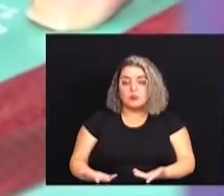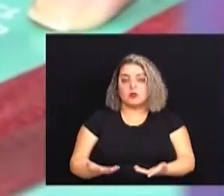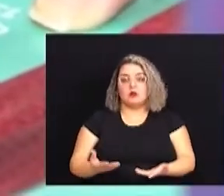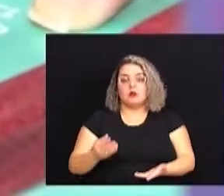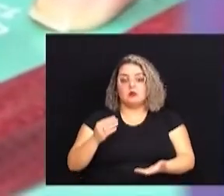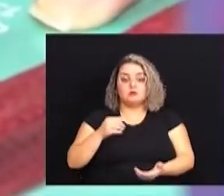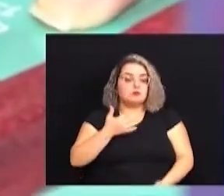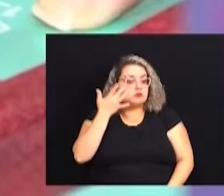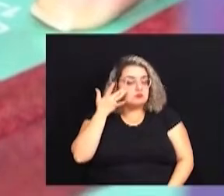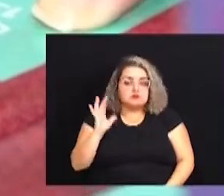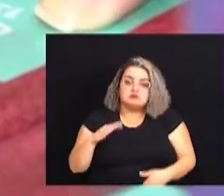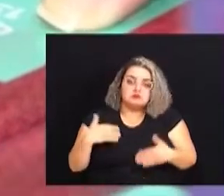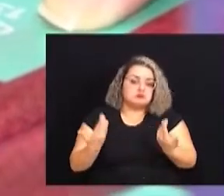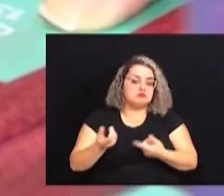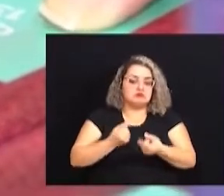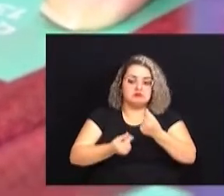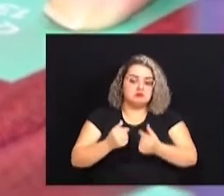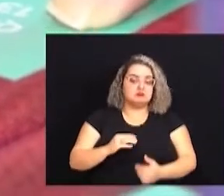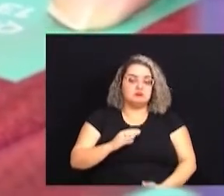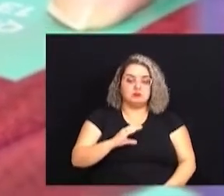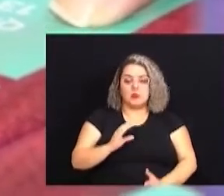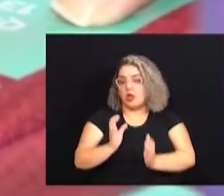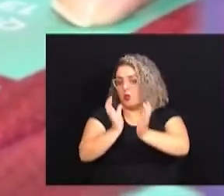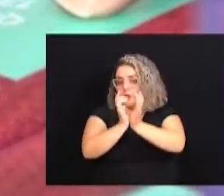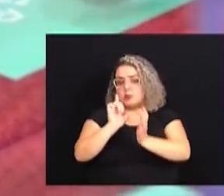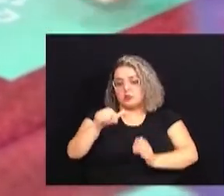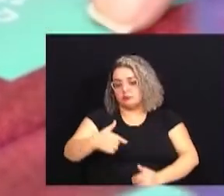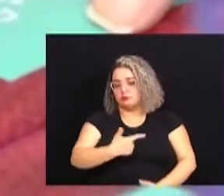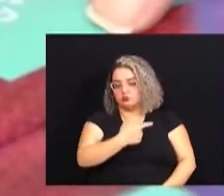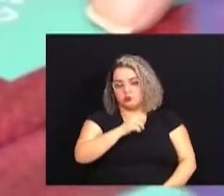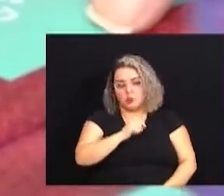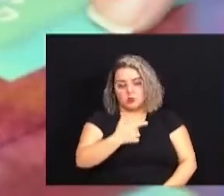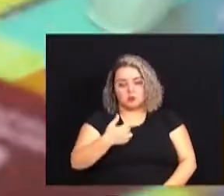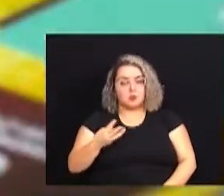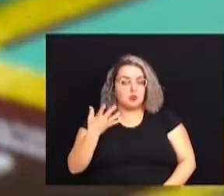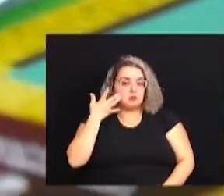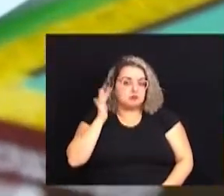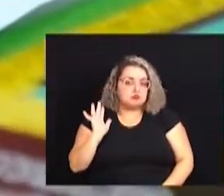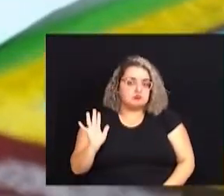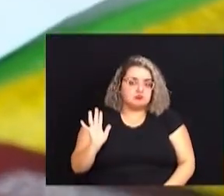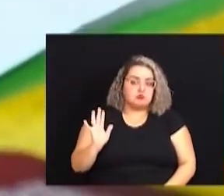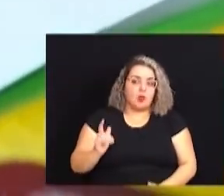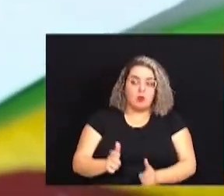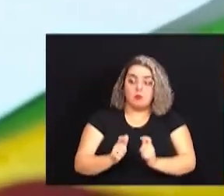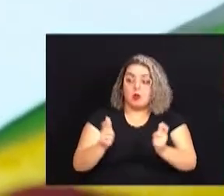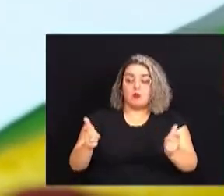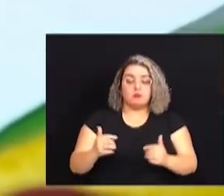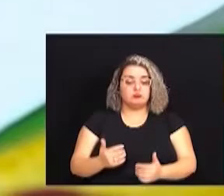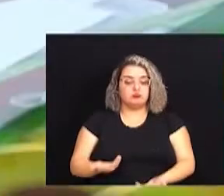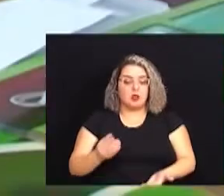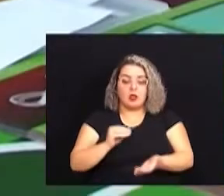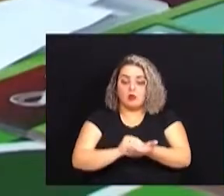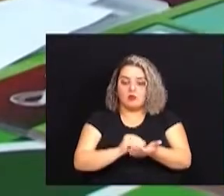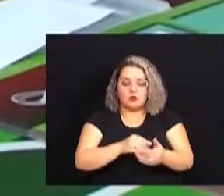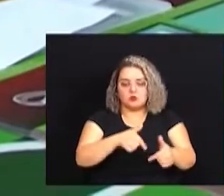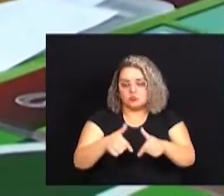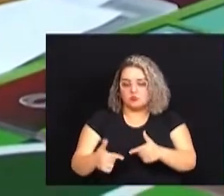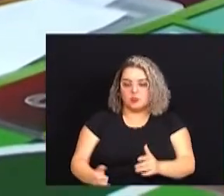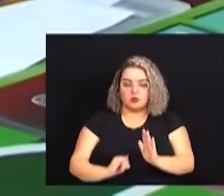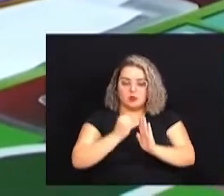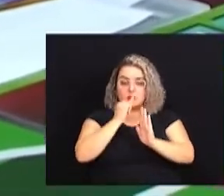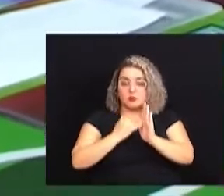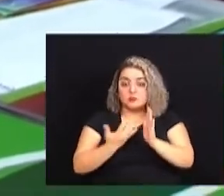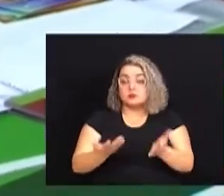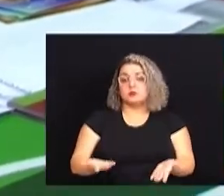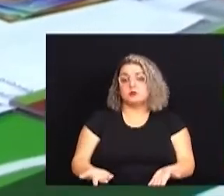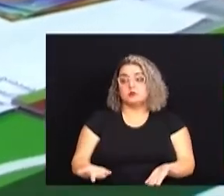desemprego, crise de incerteza, não sabemos como vai ser a economia depois da Copa em 2023, não sabemos como vai ser o crescimento, o